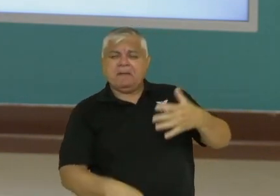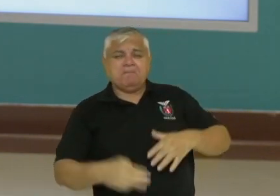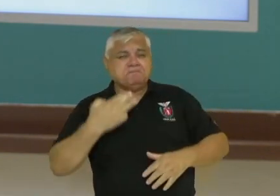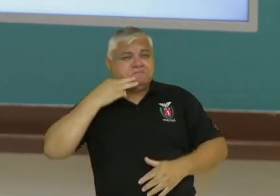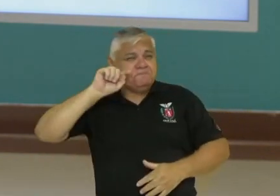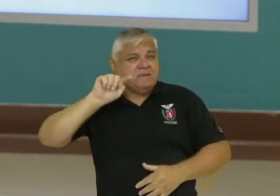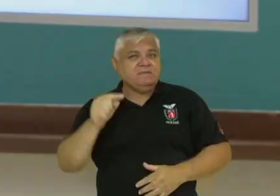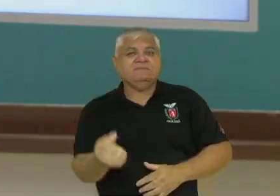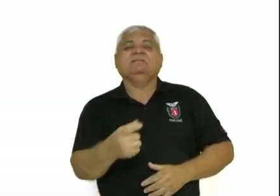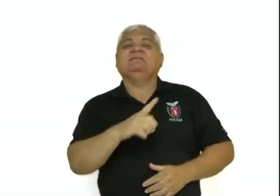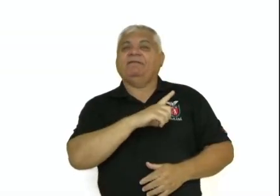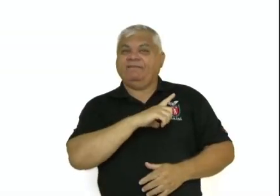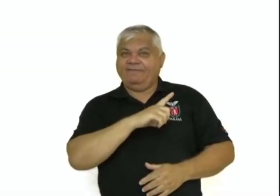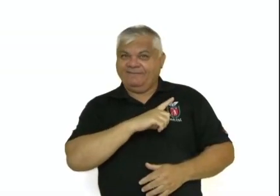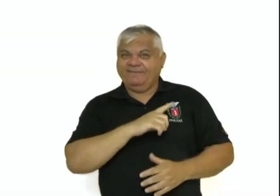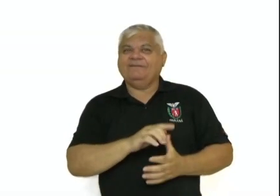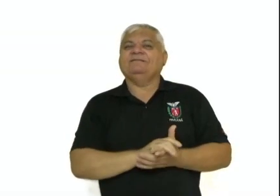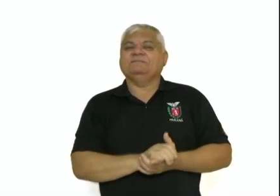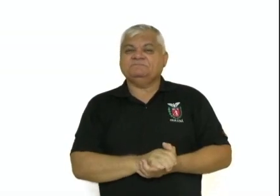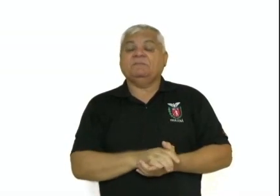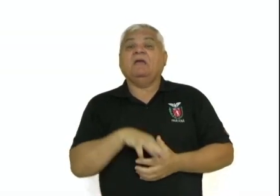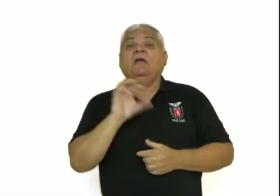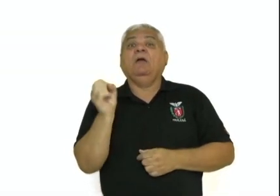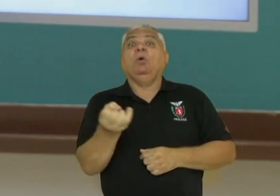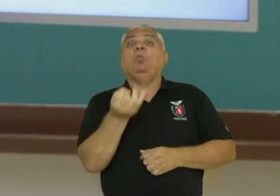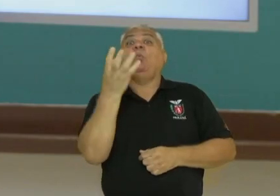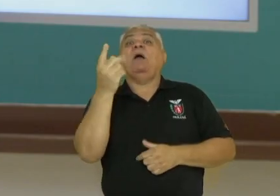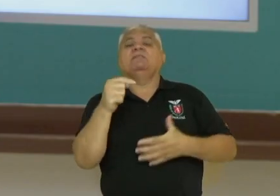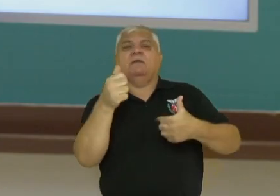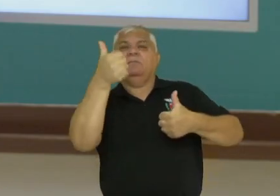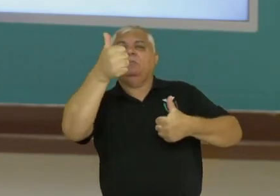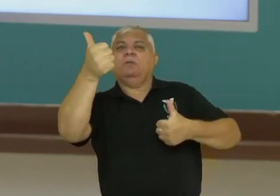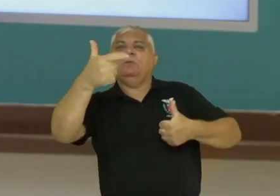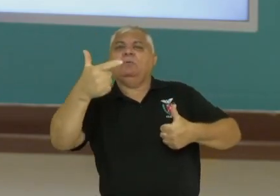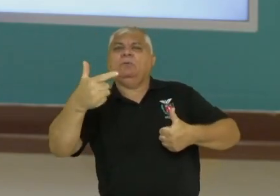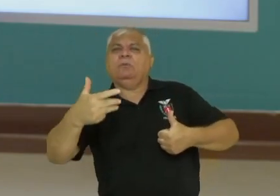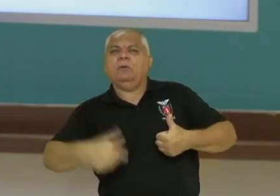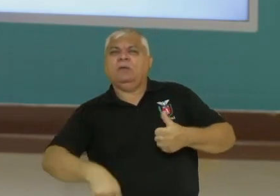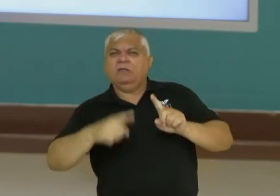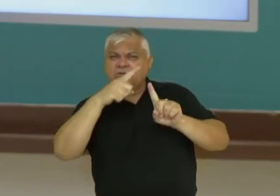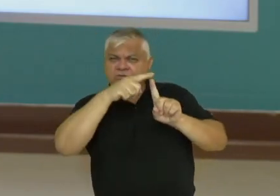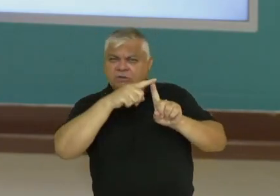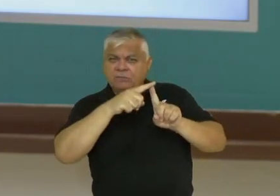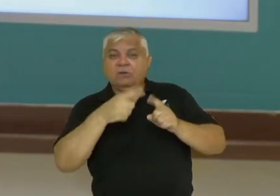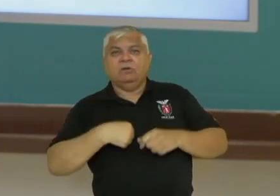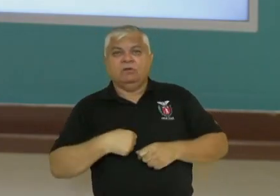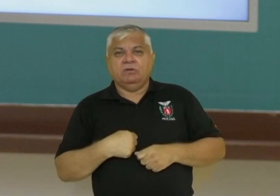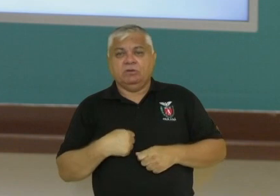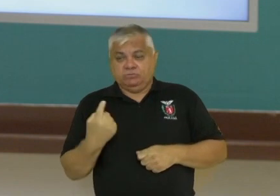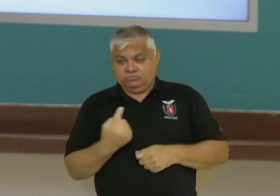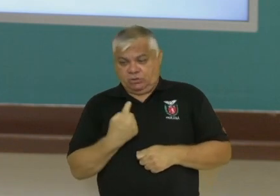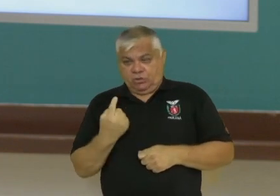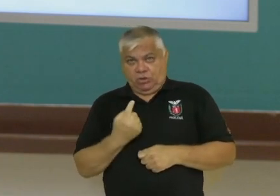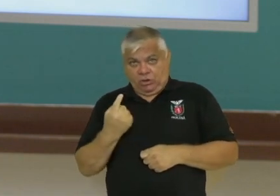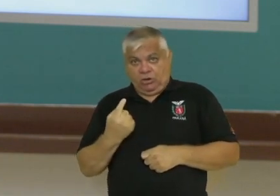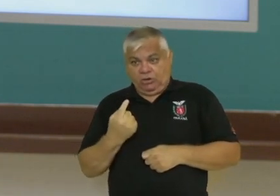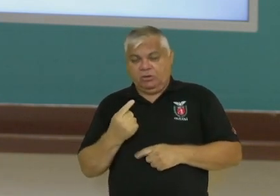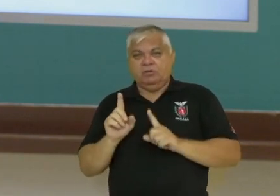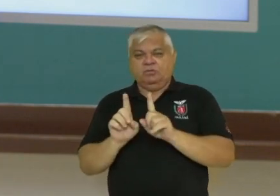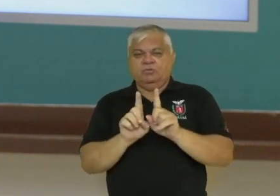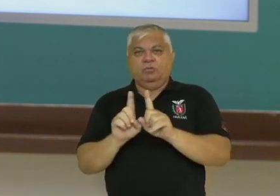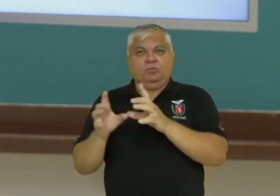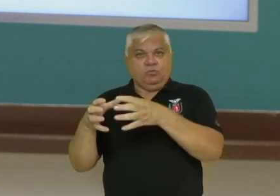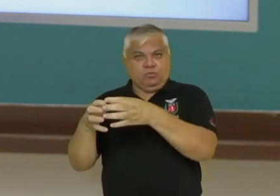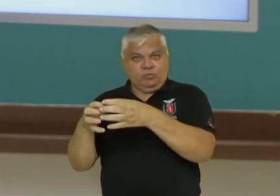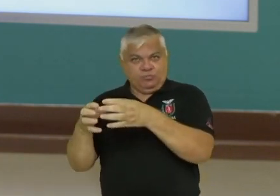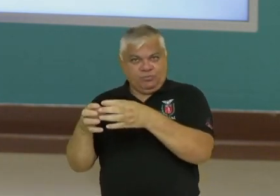as classificações? Quantas classificações? Existe só um tipo? Eu tenho a dança solo, eu tenho a dança em